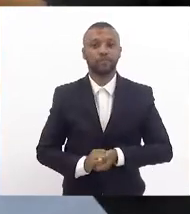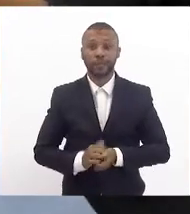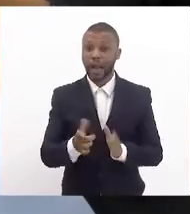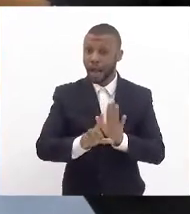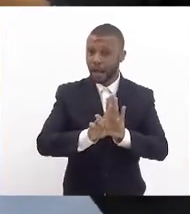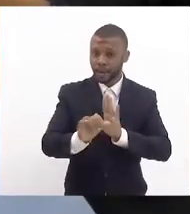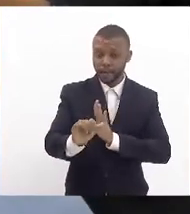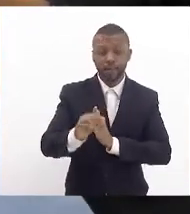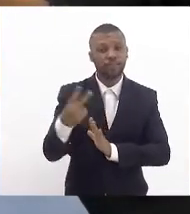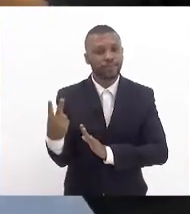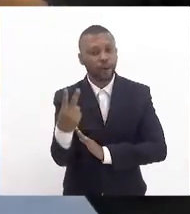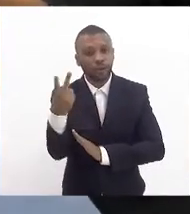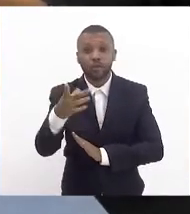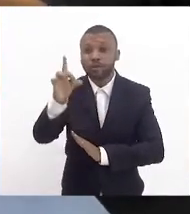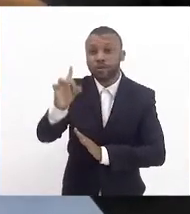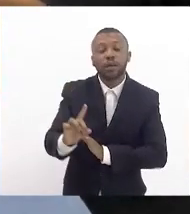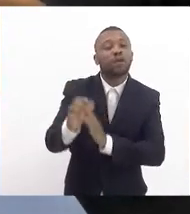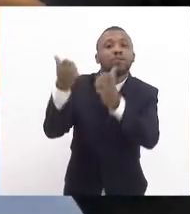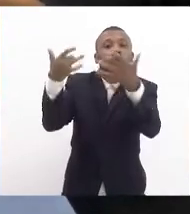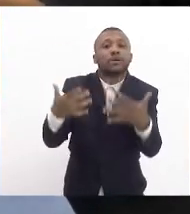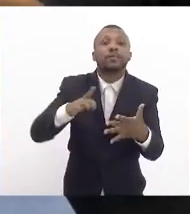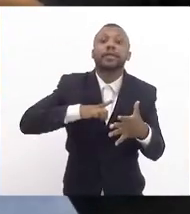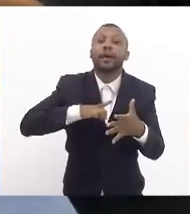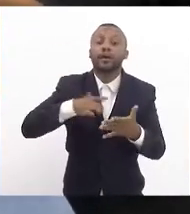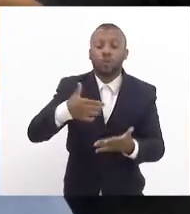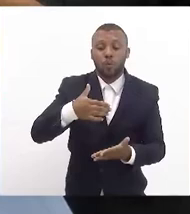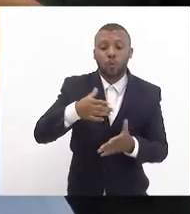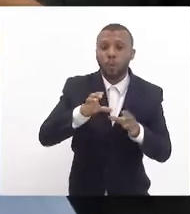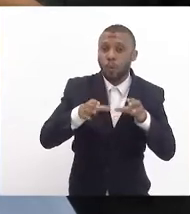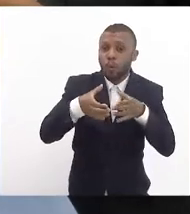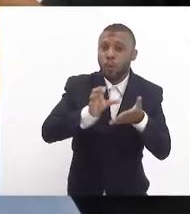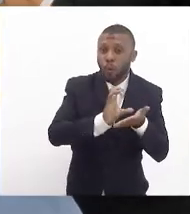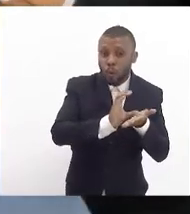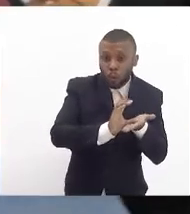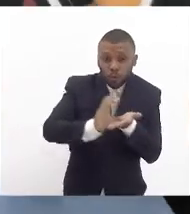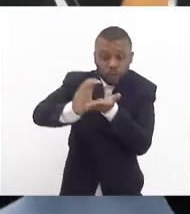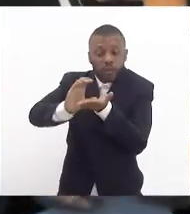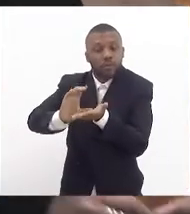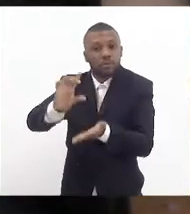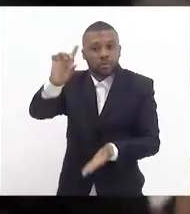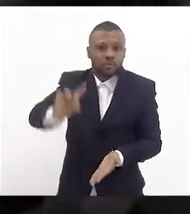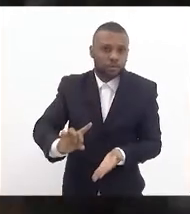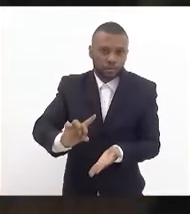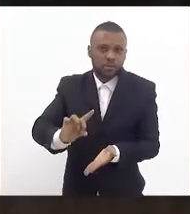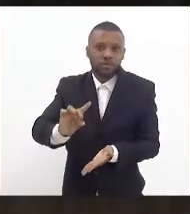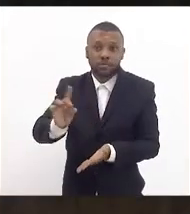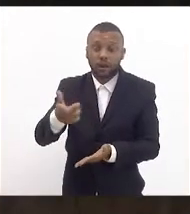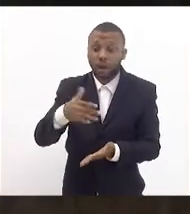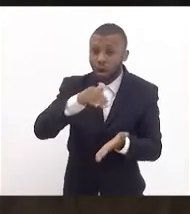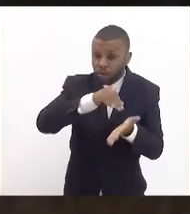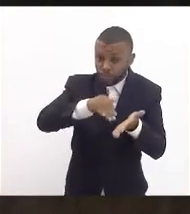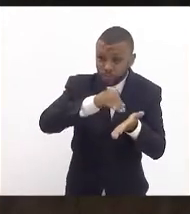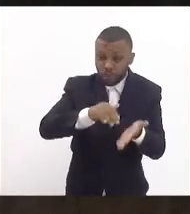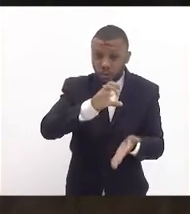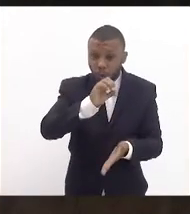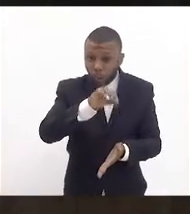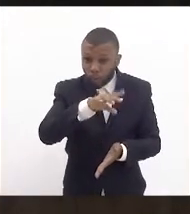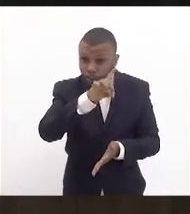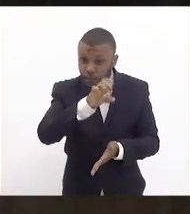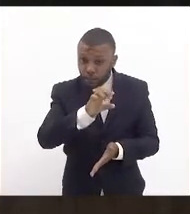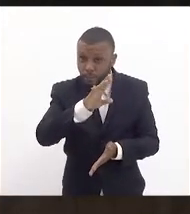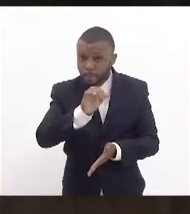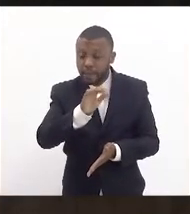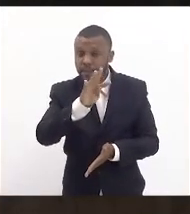dos diretores determina que haja um conselho de diretores. Isso foi regulamentado pelo então secretário Conte Bittencourt no último dia